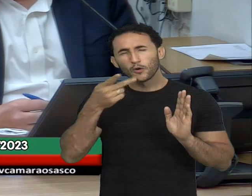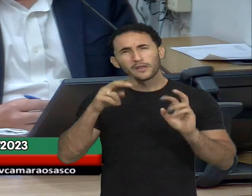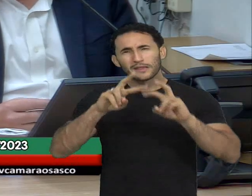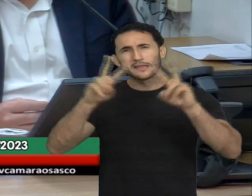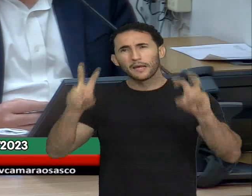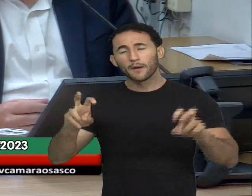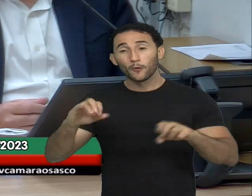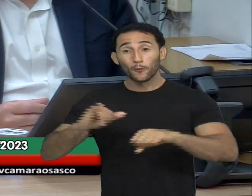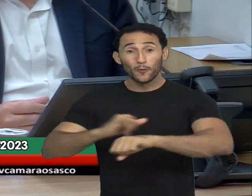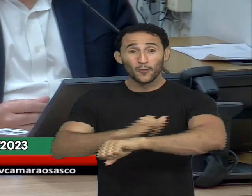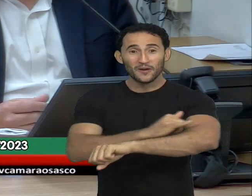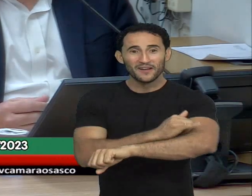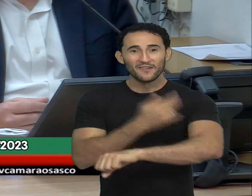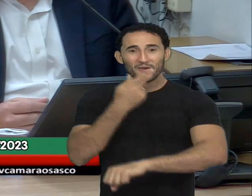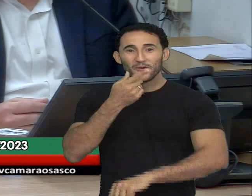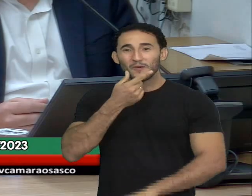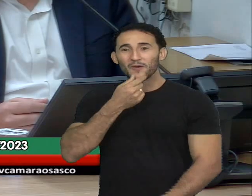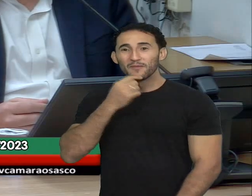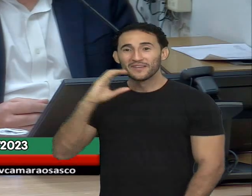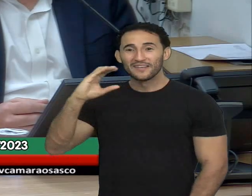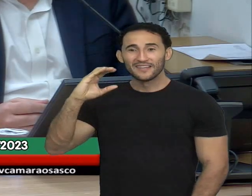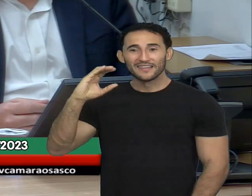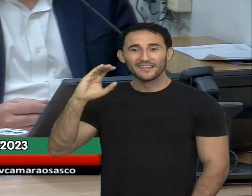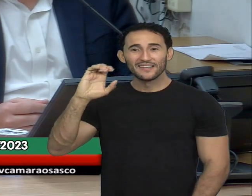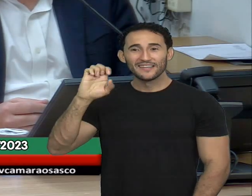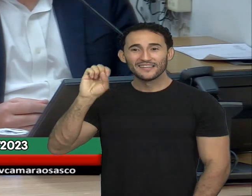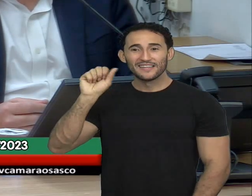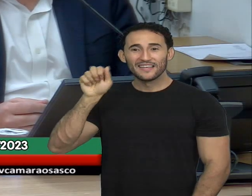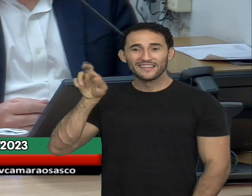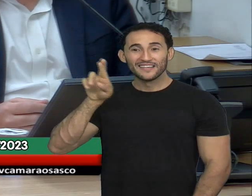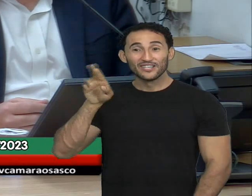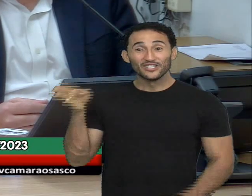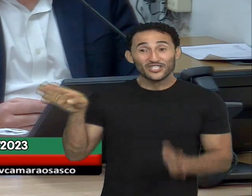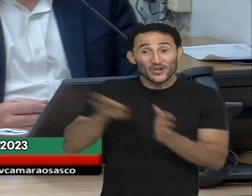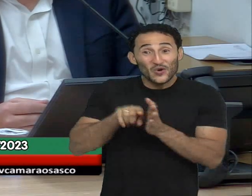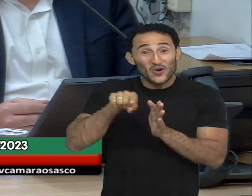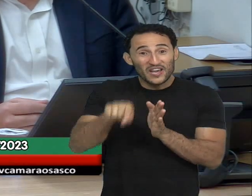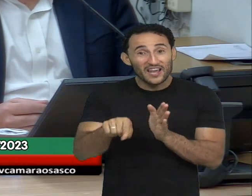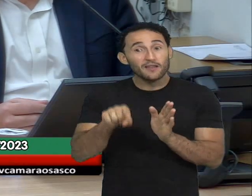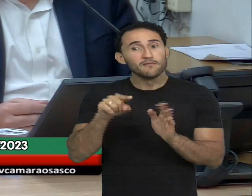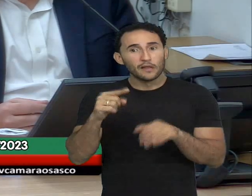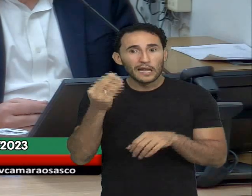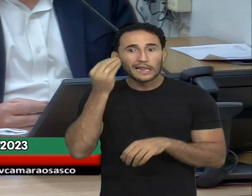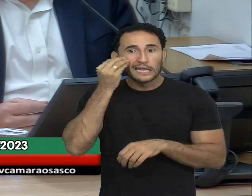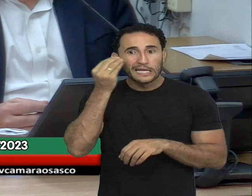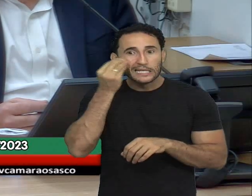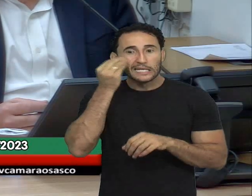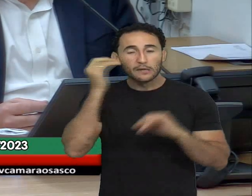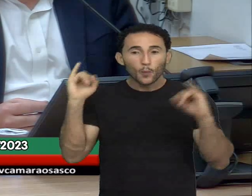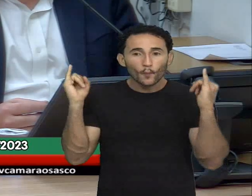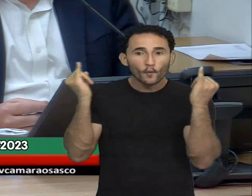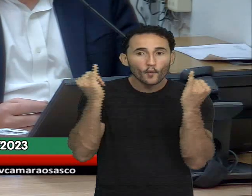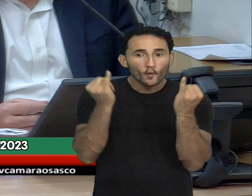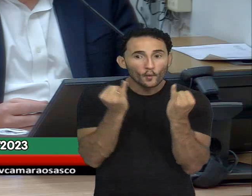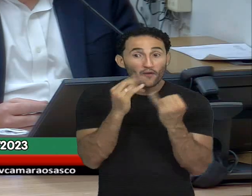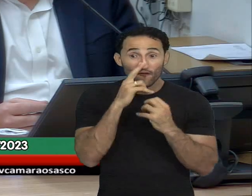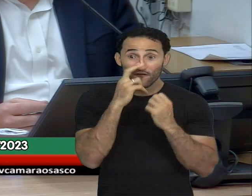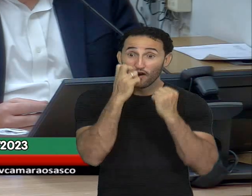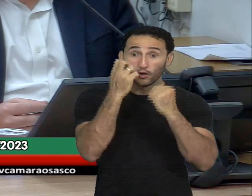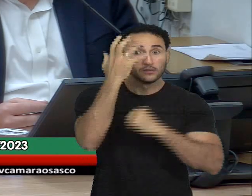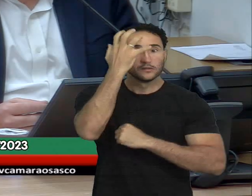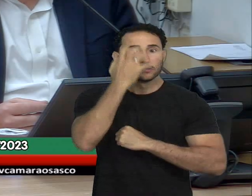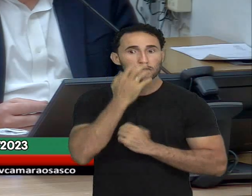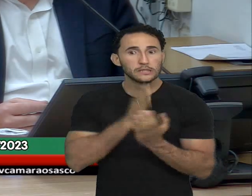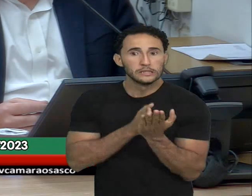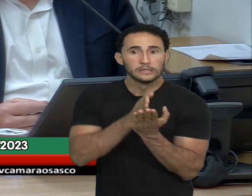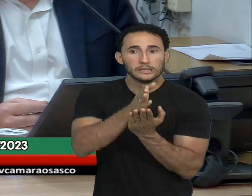entrou o Cezinha ali, que está fazendo um regime forte, mas, assim, eu fico imaginando quantas pessoas que não conseguem